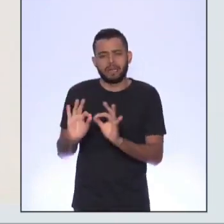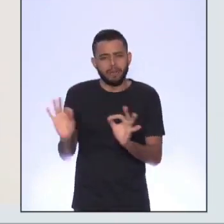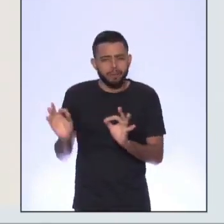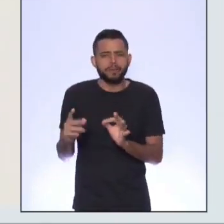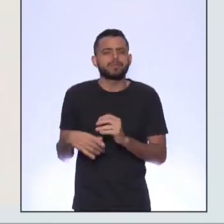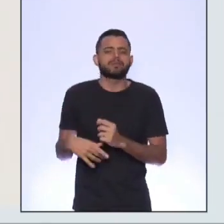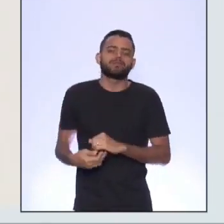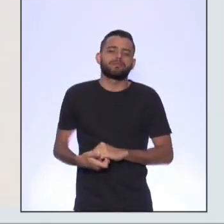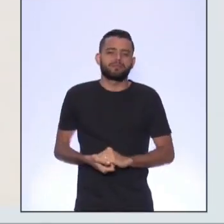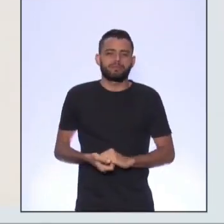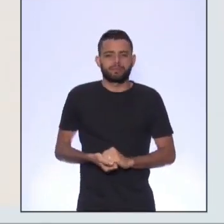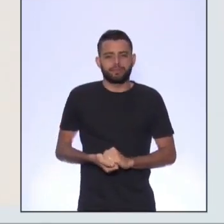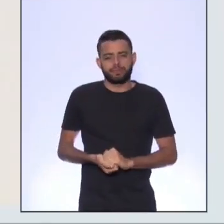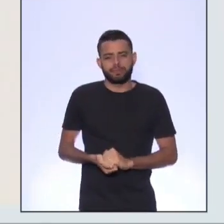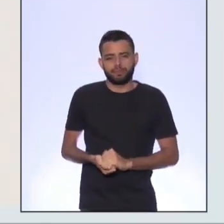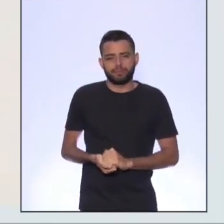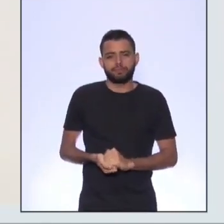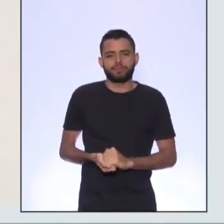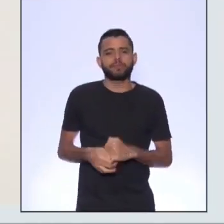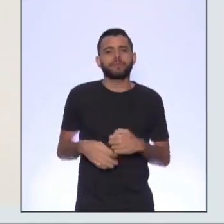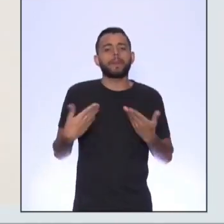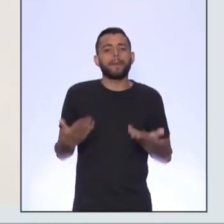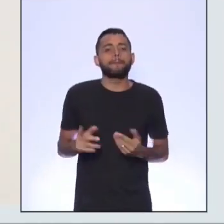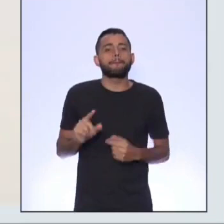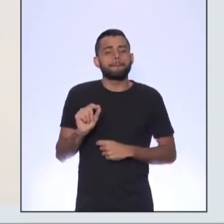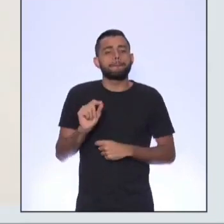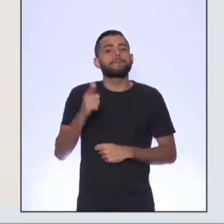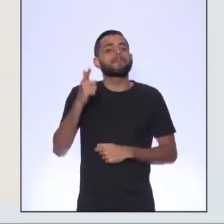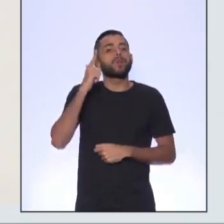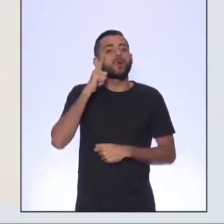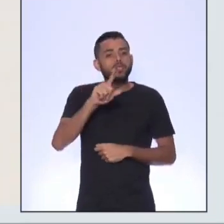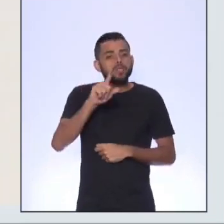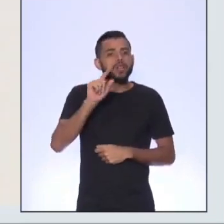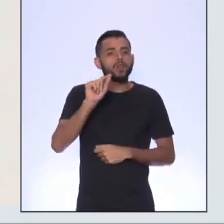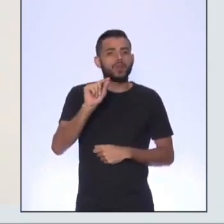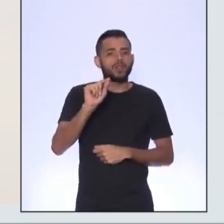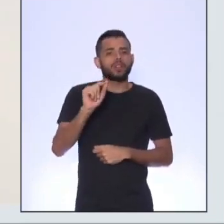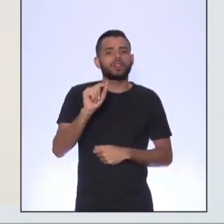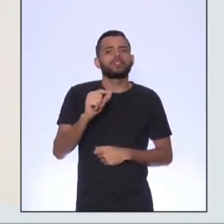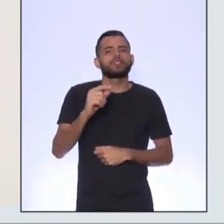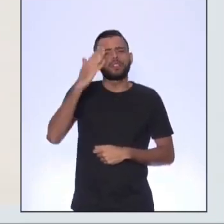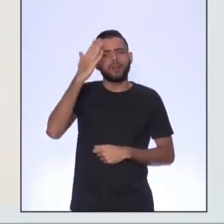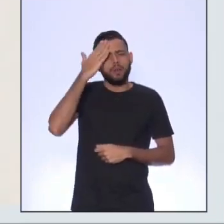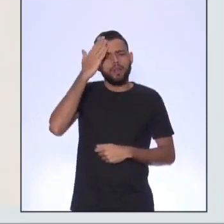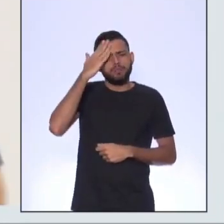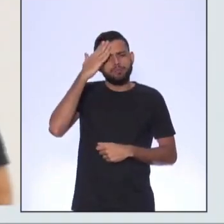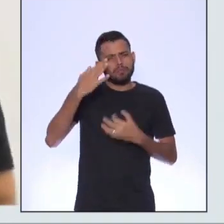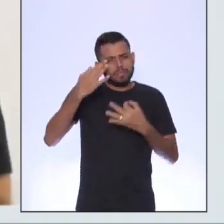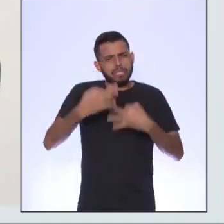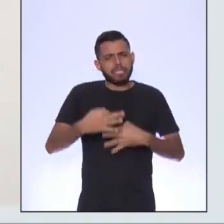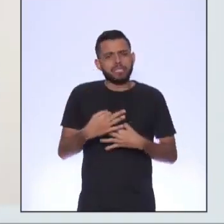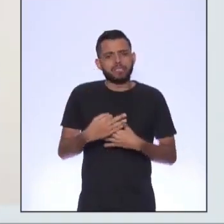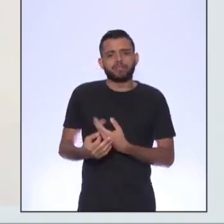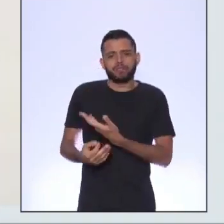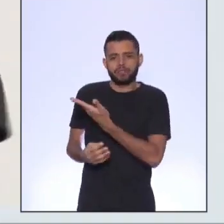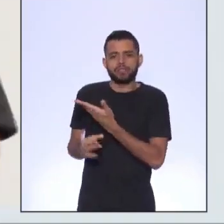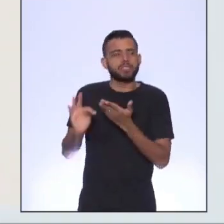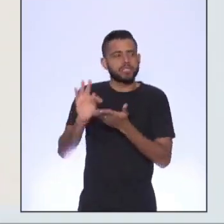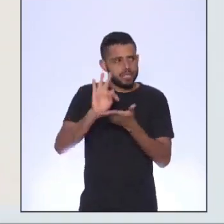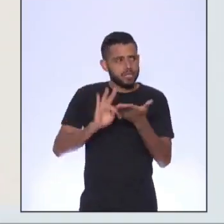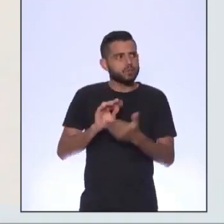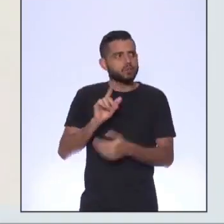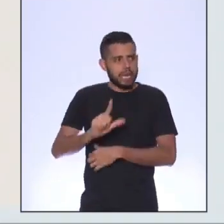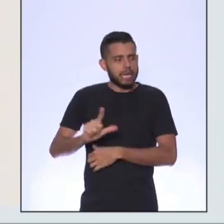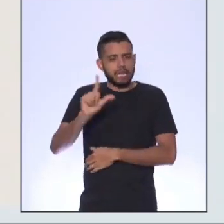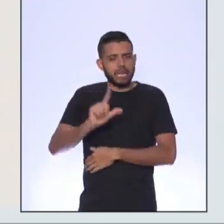do informativo ali. E aí, né, você consegue definir com certa segurança, por exemplo, que isso aqui é um texto